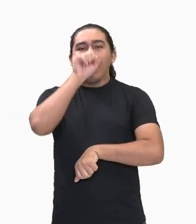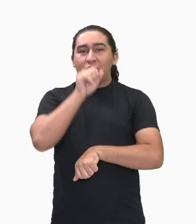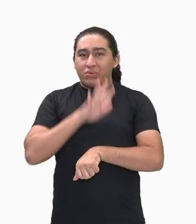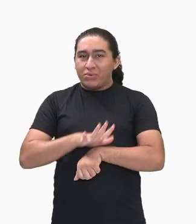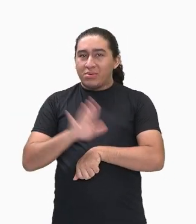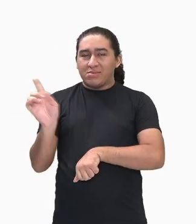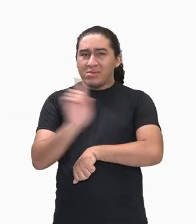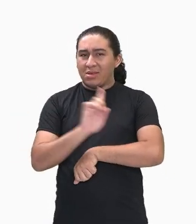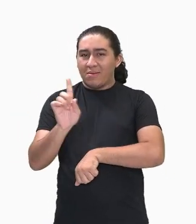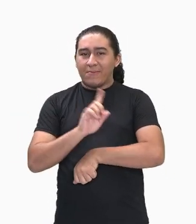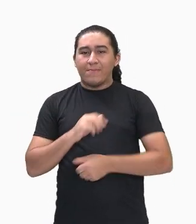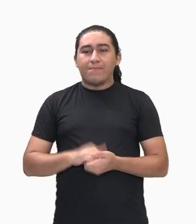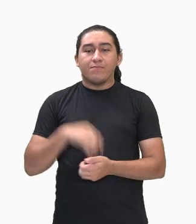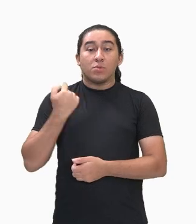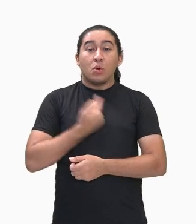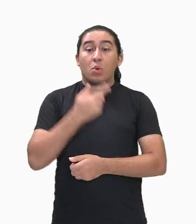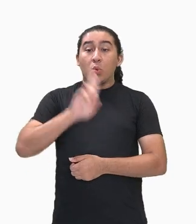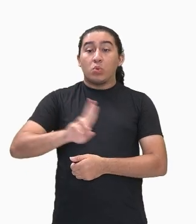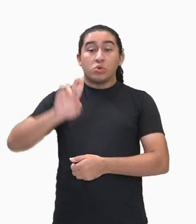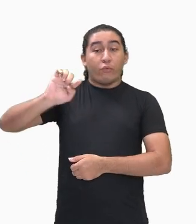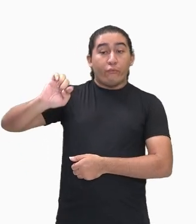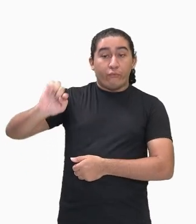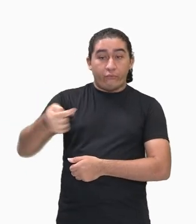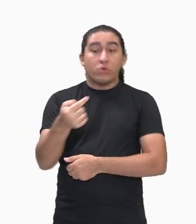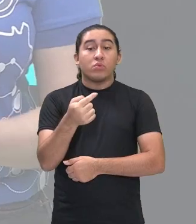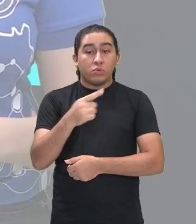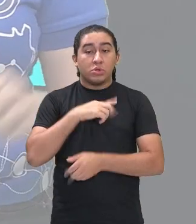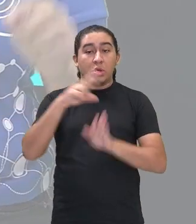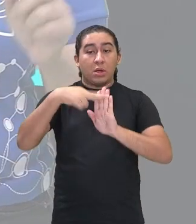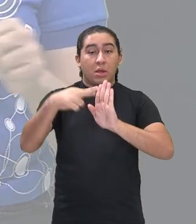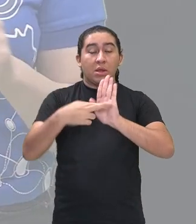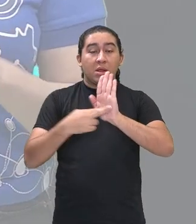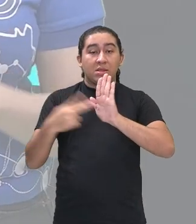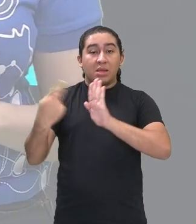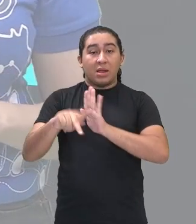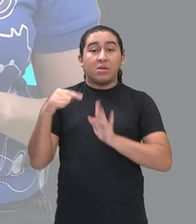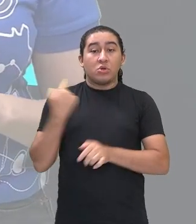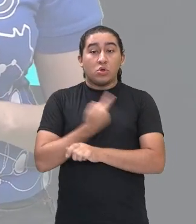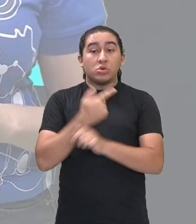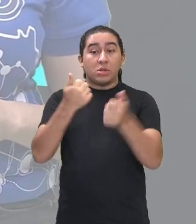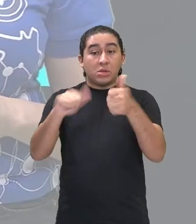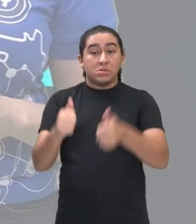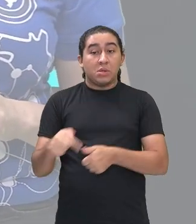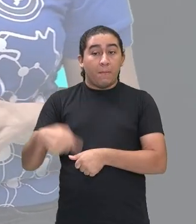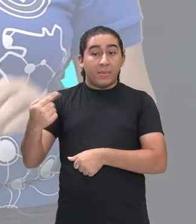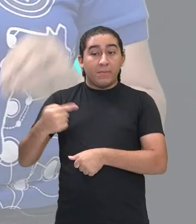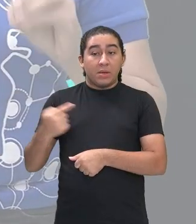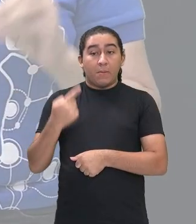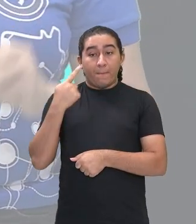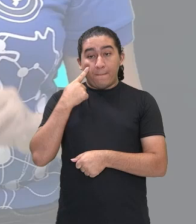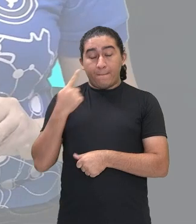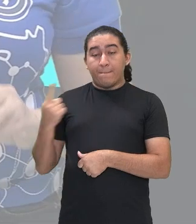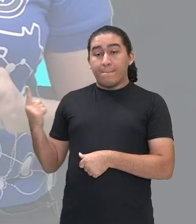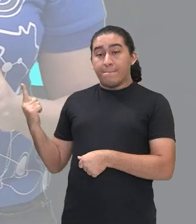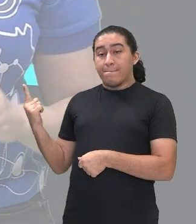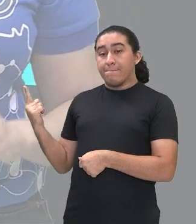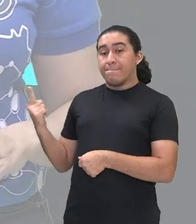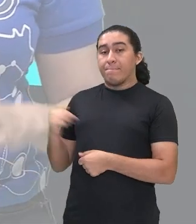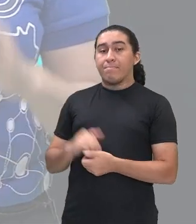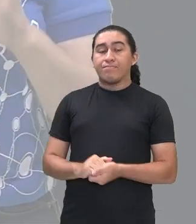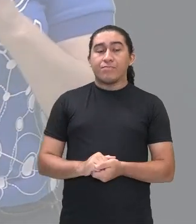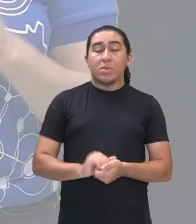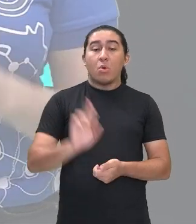Então, vamos usar a vírgula, vai ter as regras e a gente vai ver a primeira delas. Usa-se